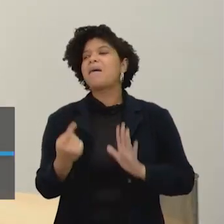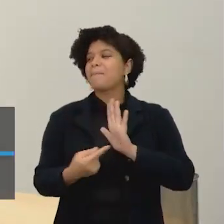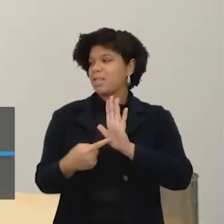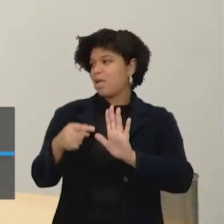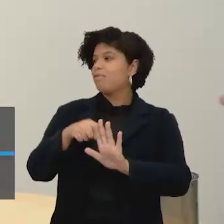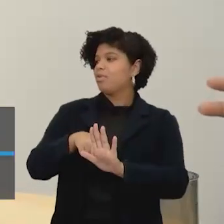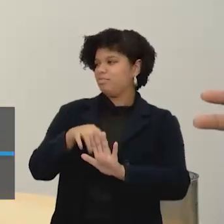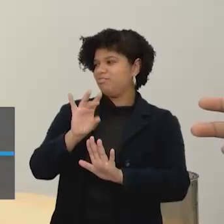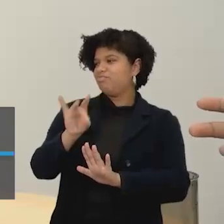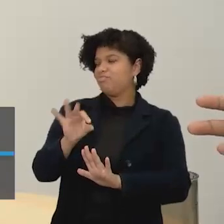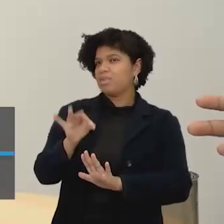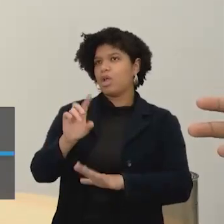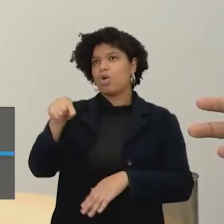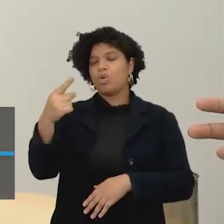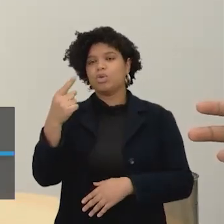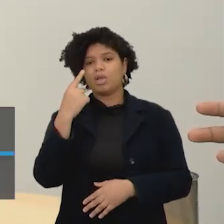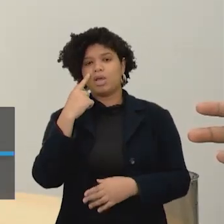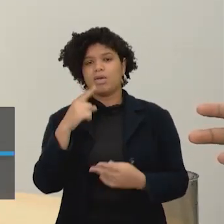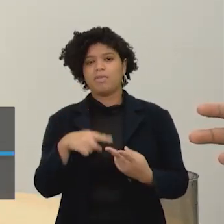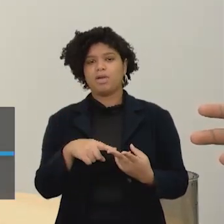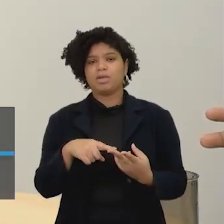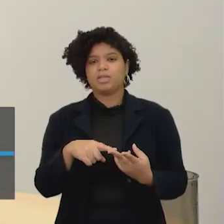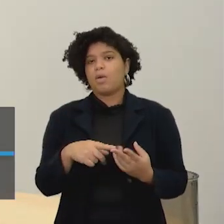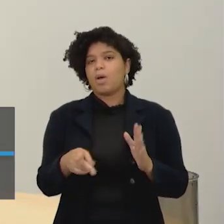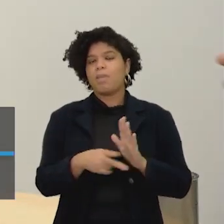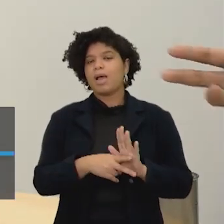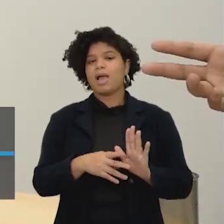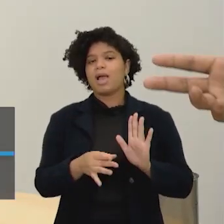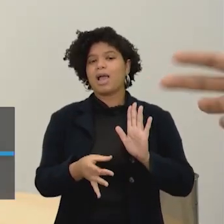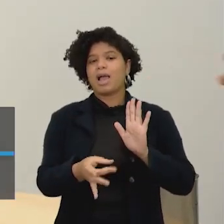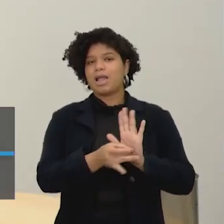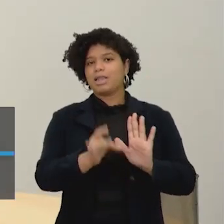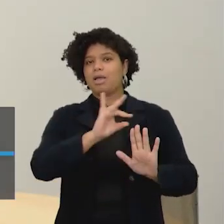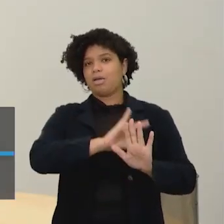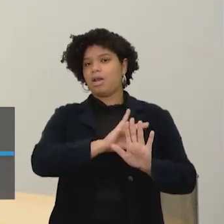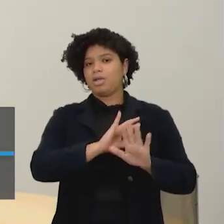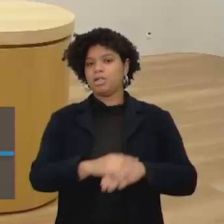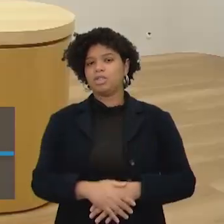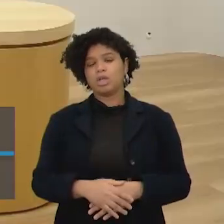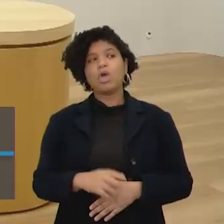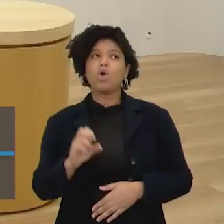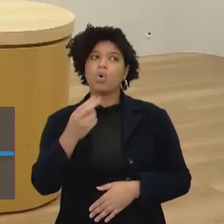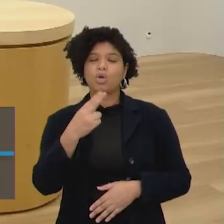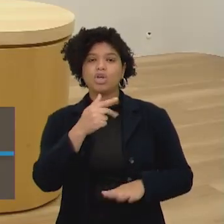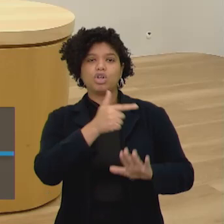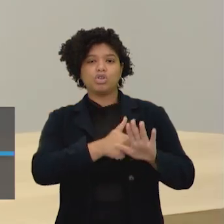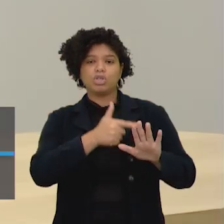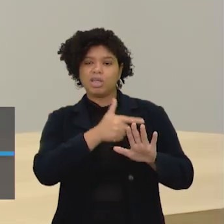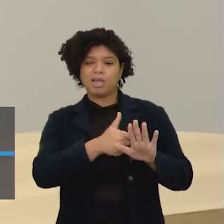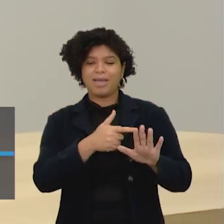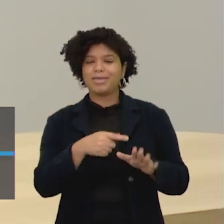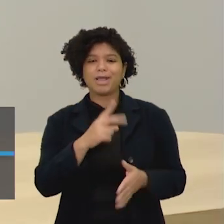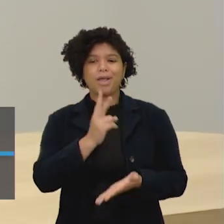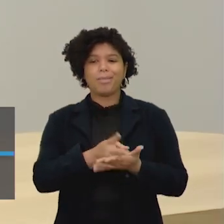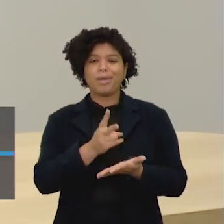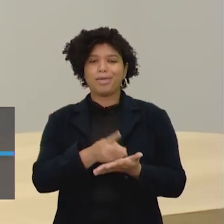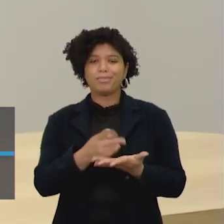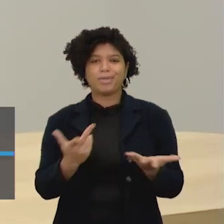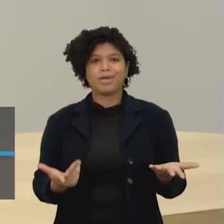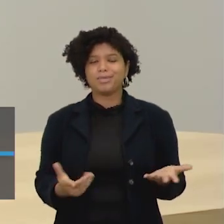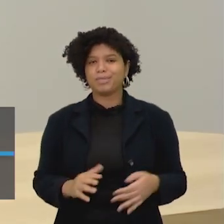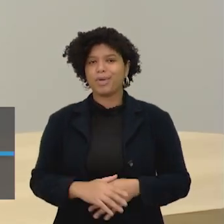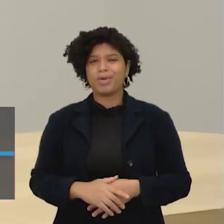metáfora. Né? Aí depois? Aí vão falar assim, a catacrese, Ironia, eu penso talvez, ironia, primeiro. né? Catacrese, sempre esses aí,